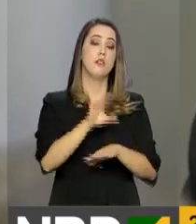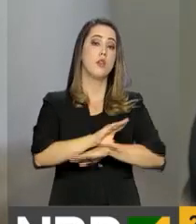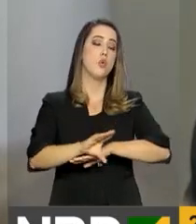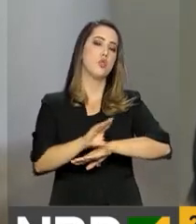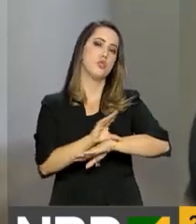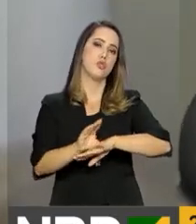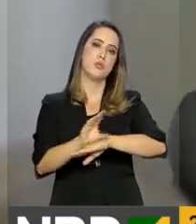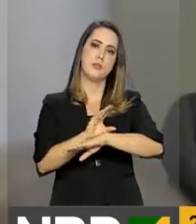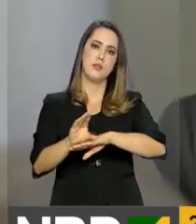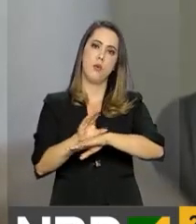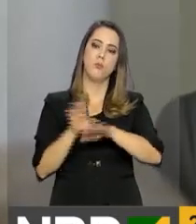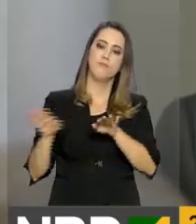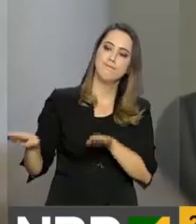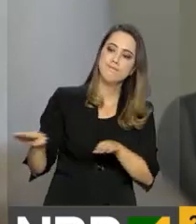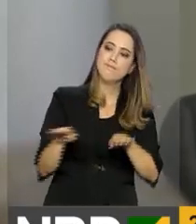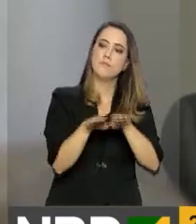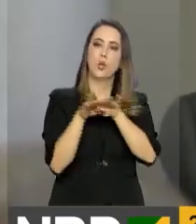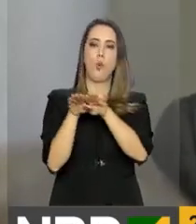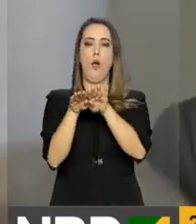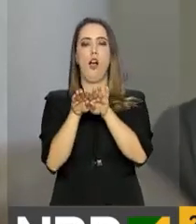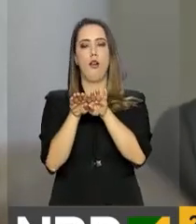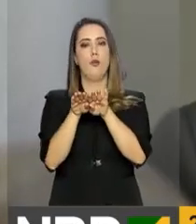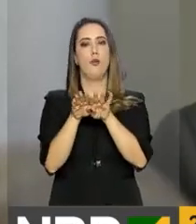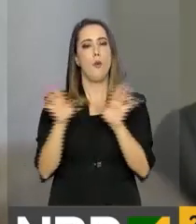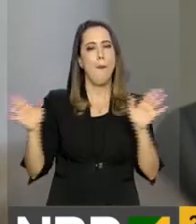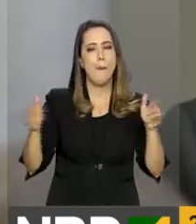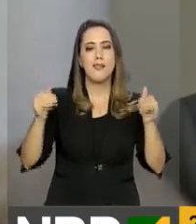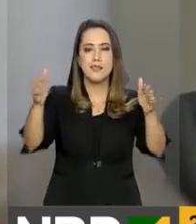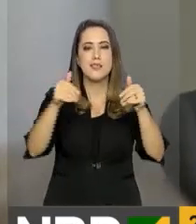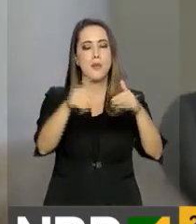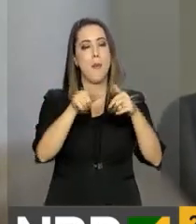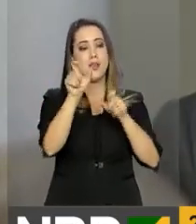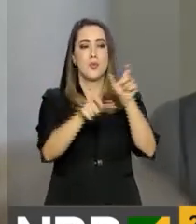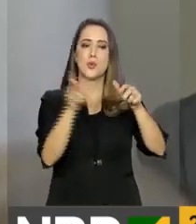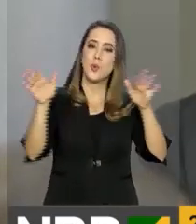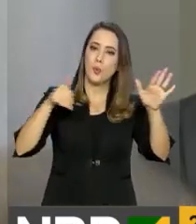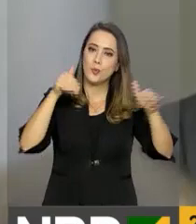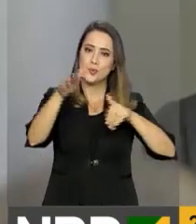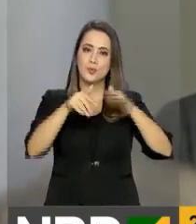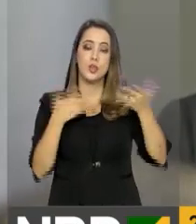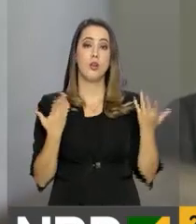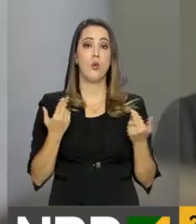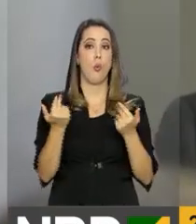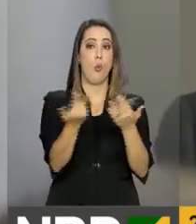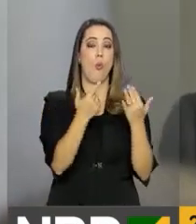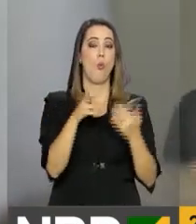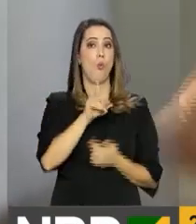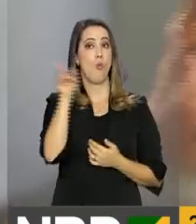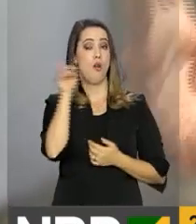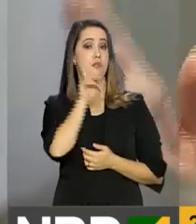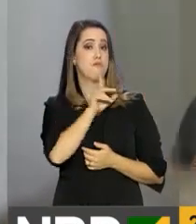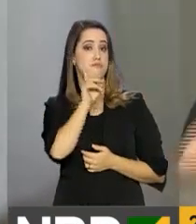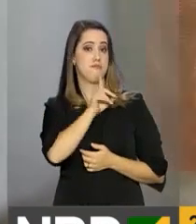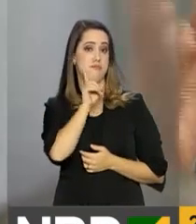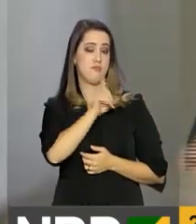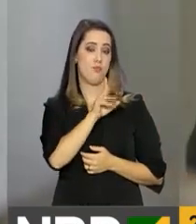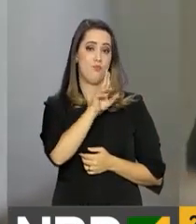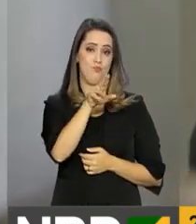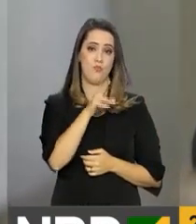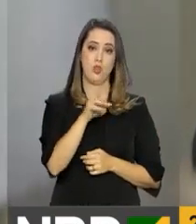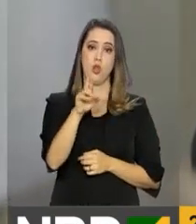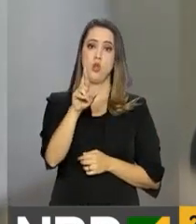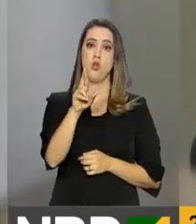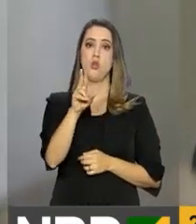Constituição bastante democrática, participativa, porque até se inspirava nas regras gerais da Constituição americana. Rui Barbosa era um, Aristides